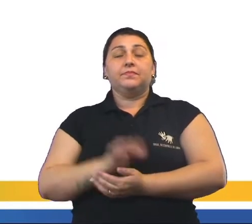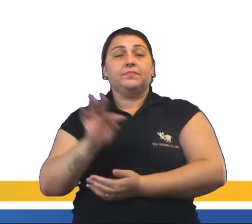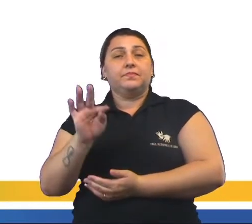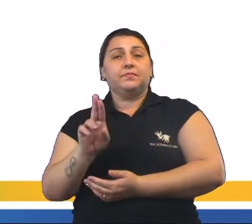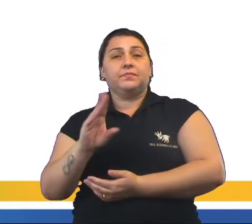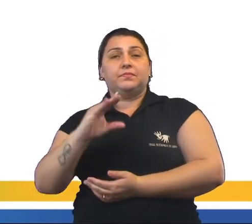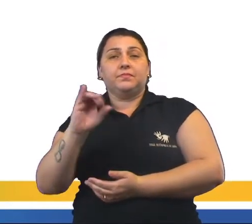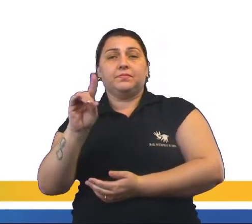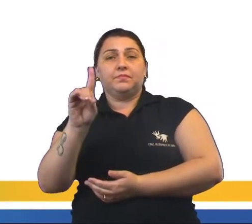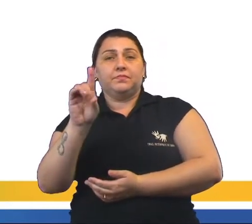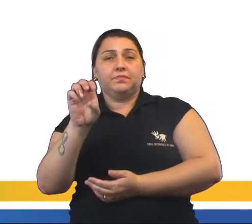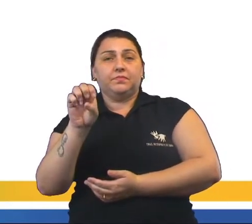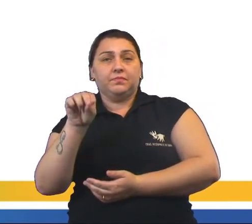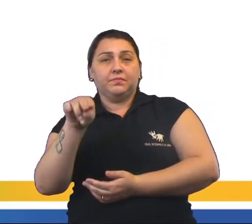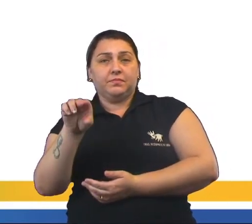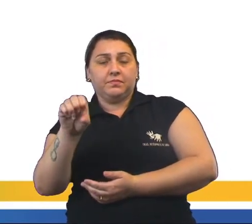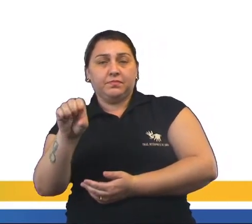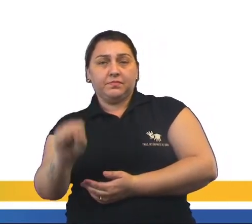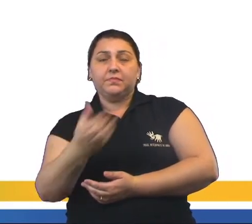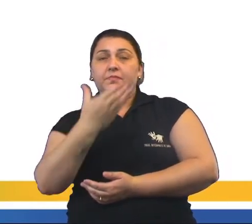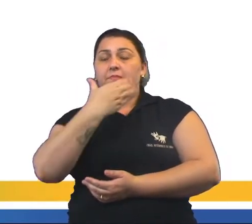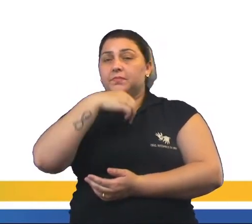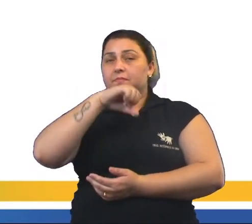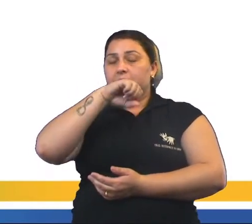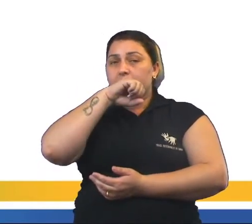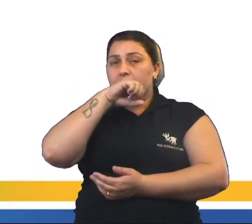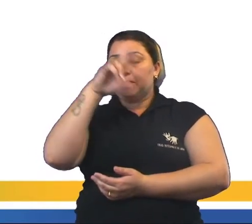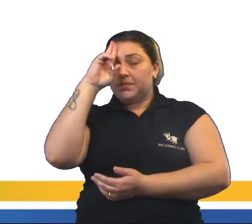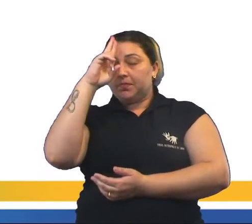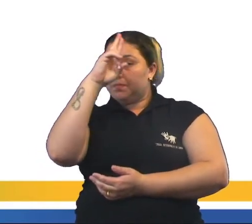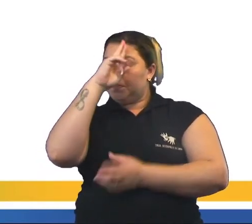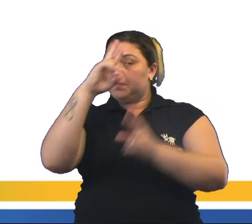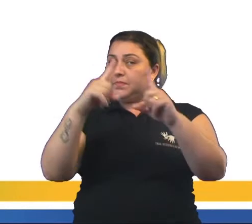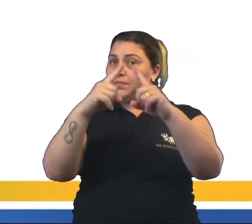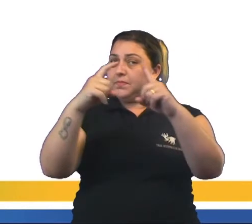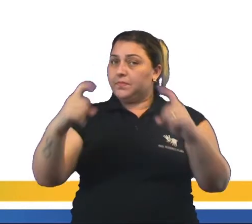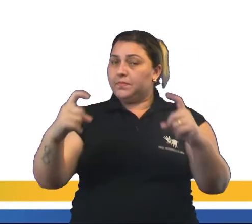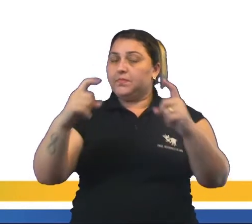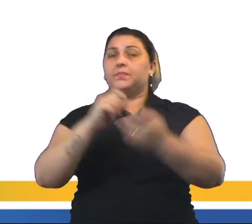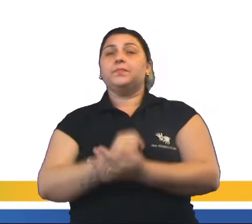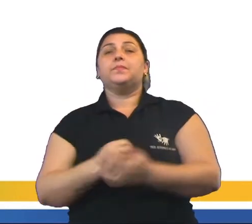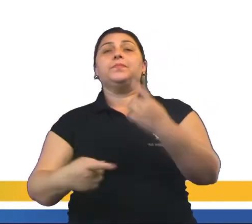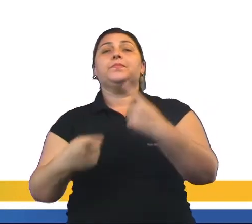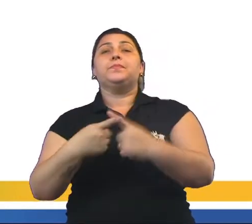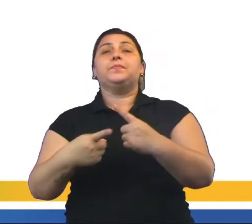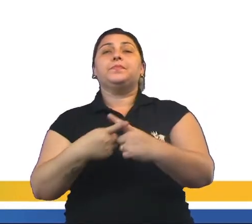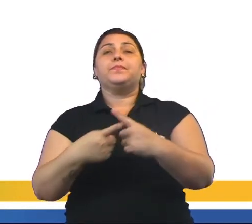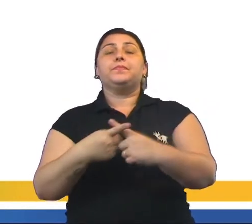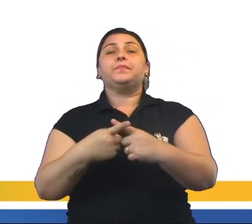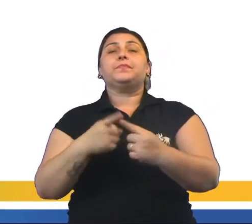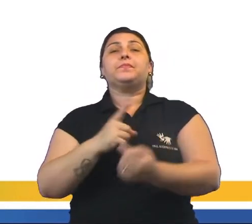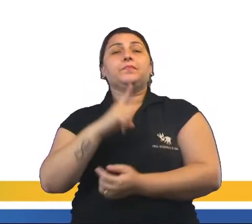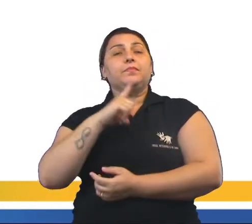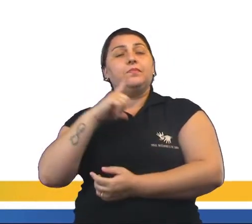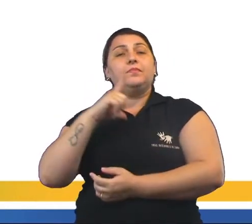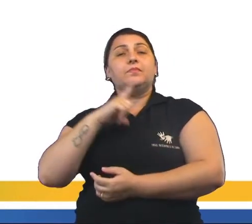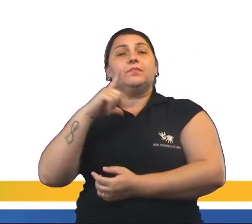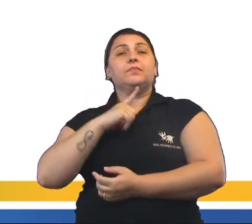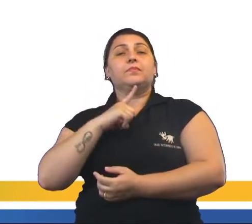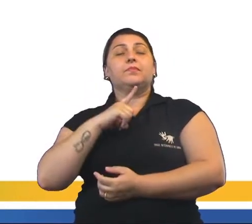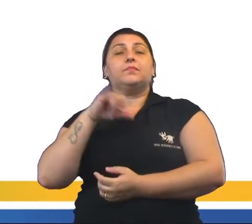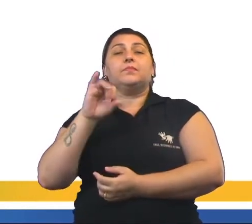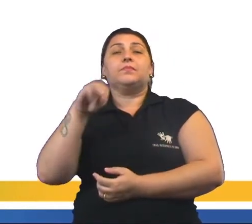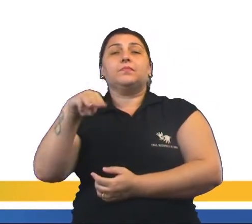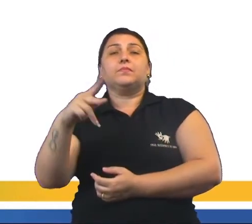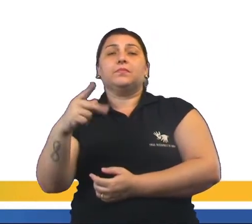Tucídides, ele é considerado como o pai da história científica, justamente por ter essa imparcialidade,